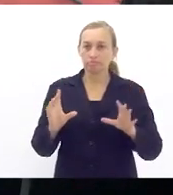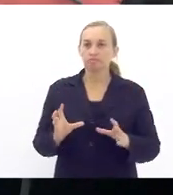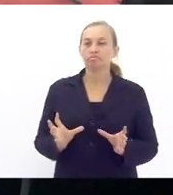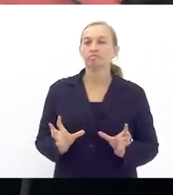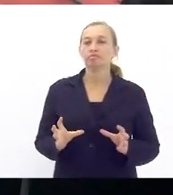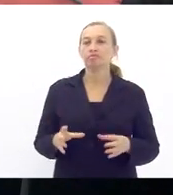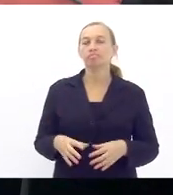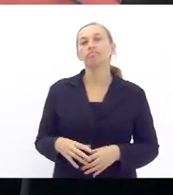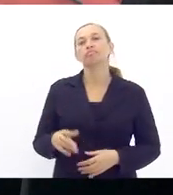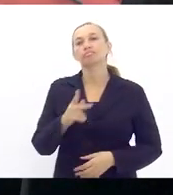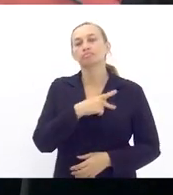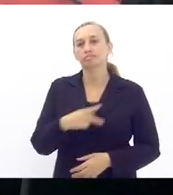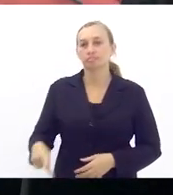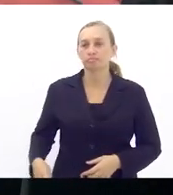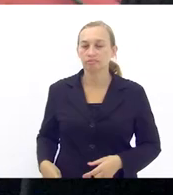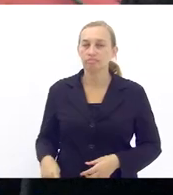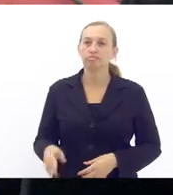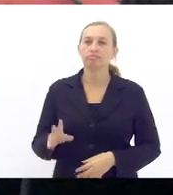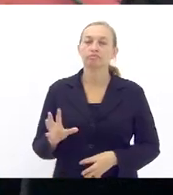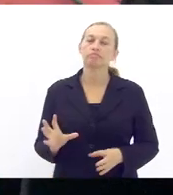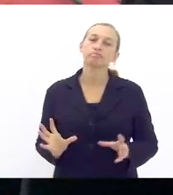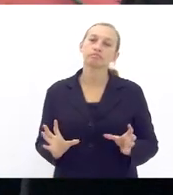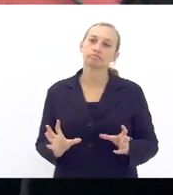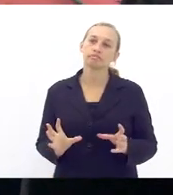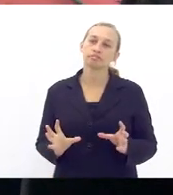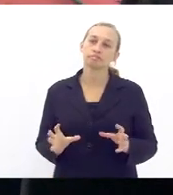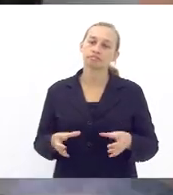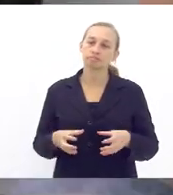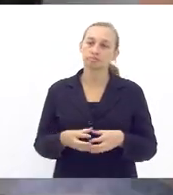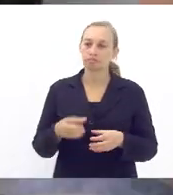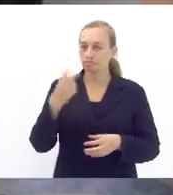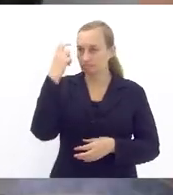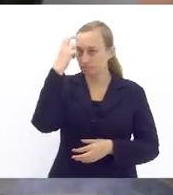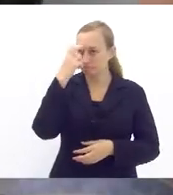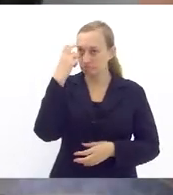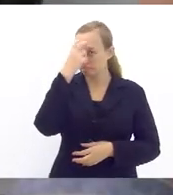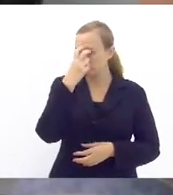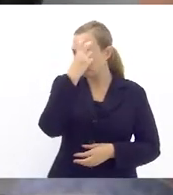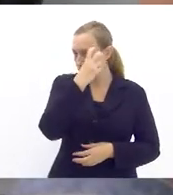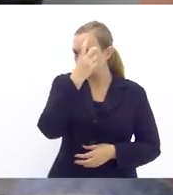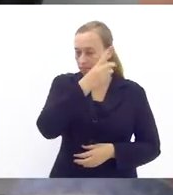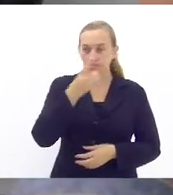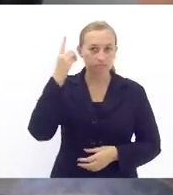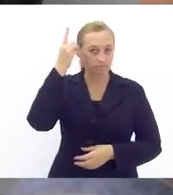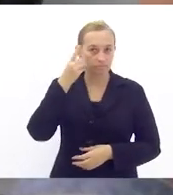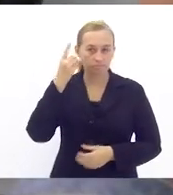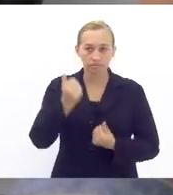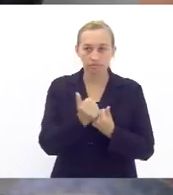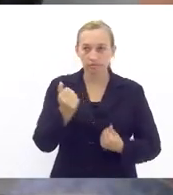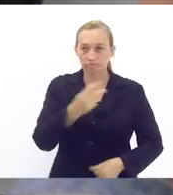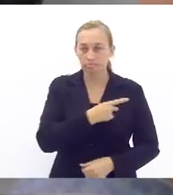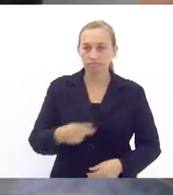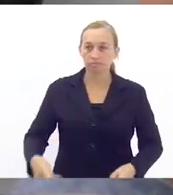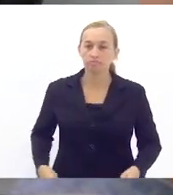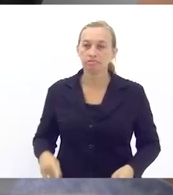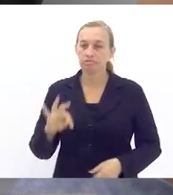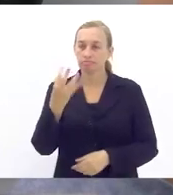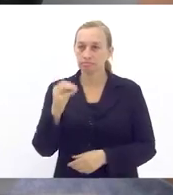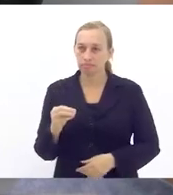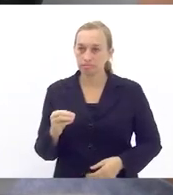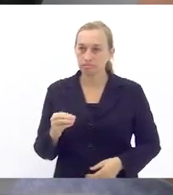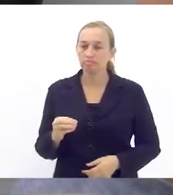deputada Verônica Lima vice-presidente da comissão Deputado Thiago Gagliasso